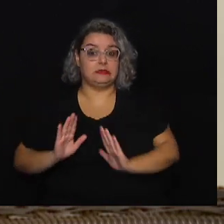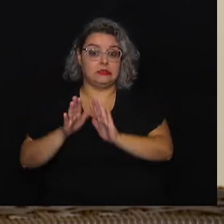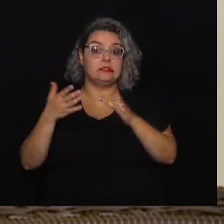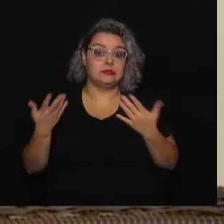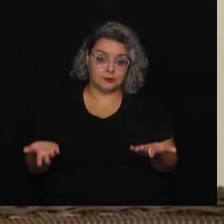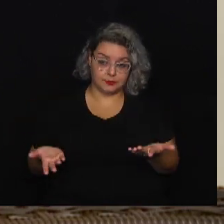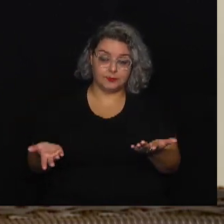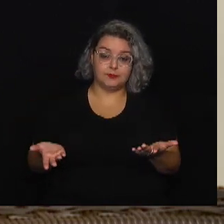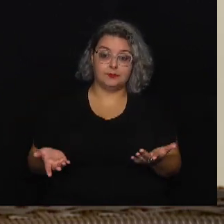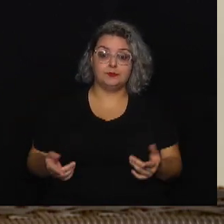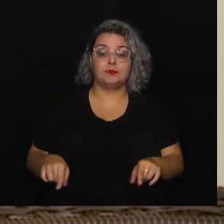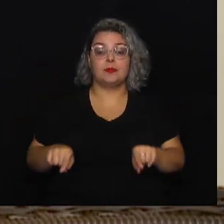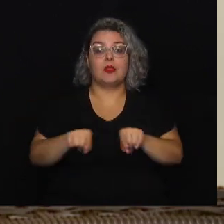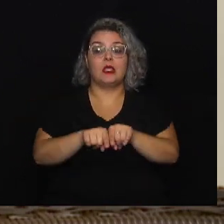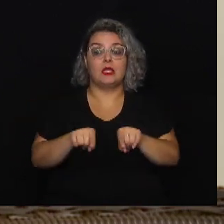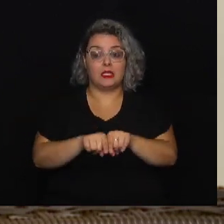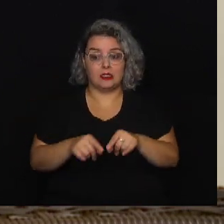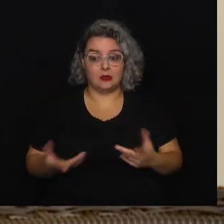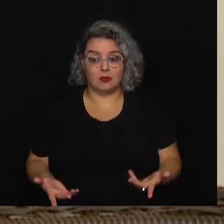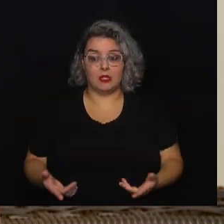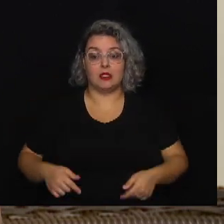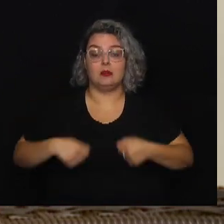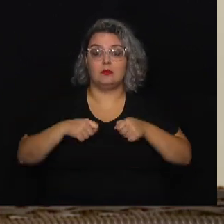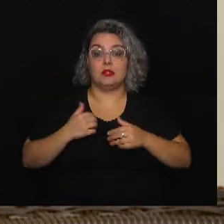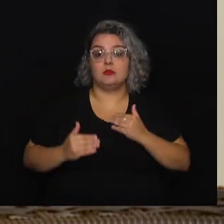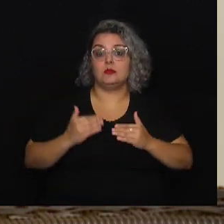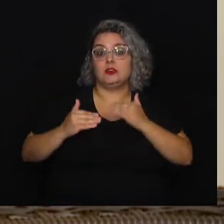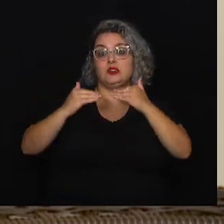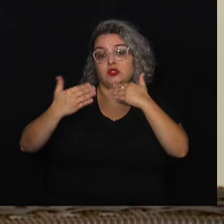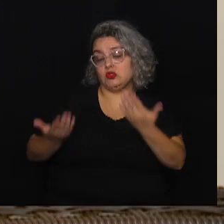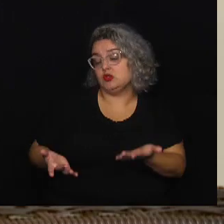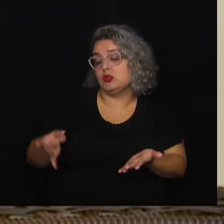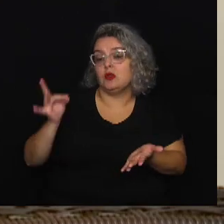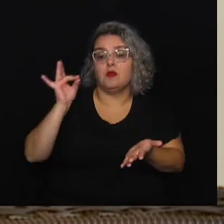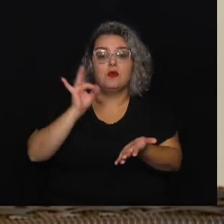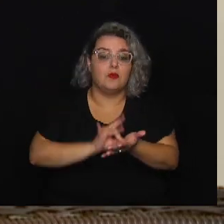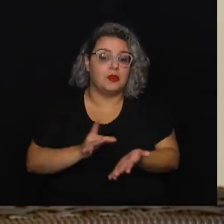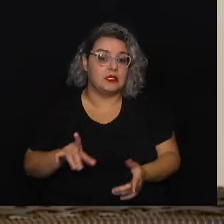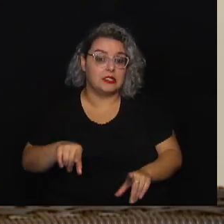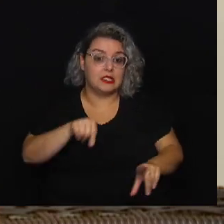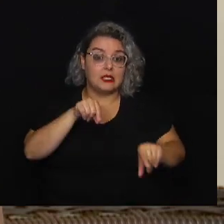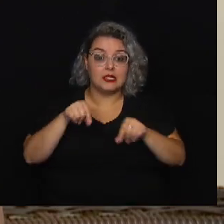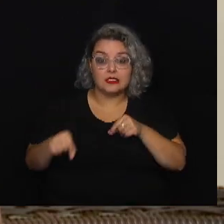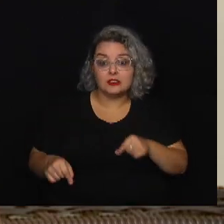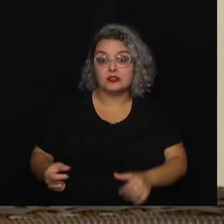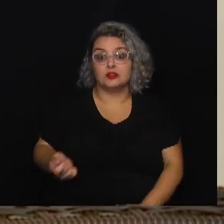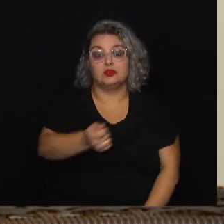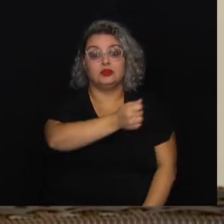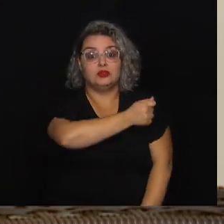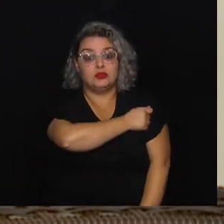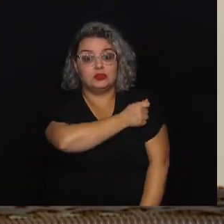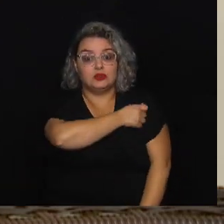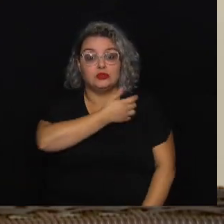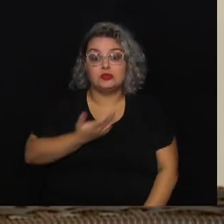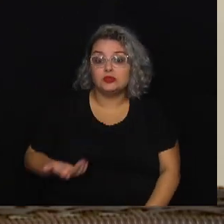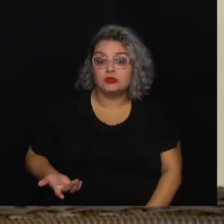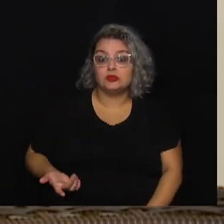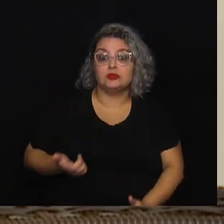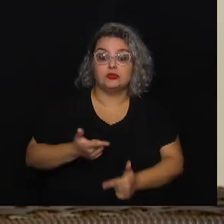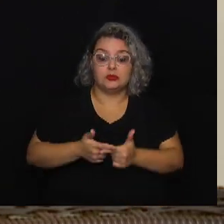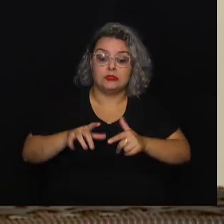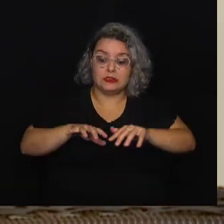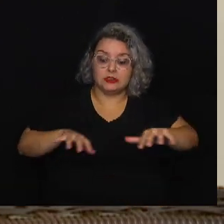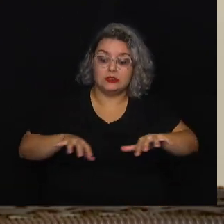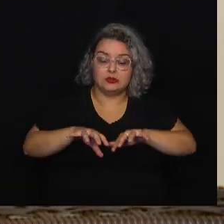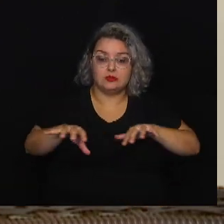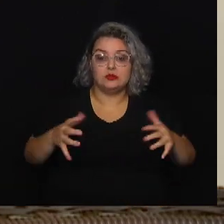né? E que tivemos que desenvolver, na verdade, na escolha dos alunos, na divisão dos